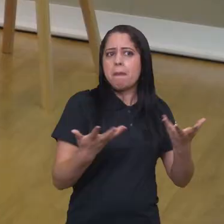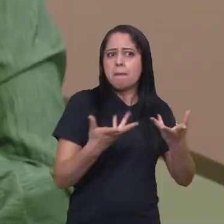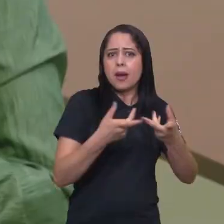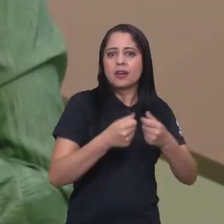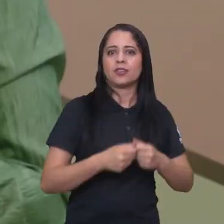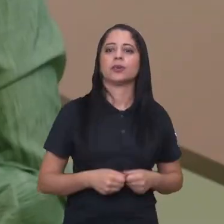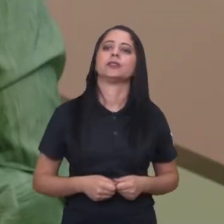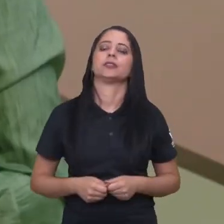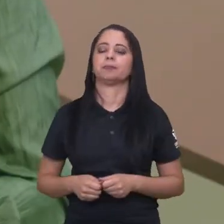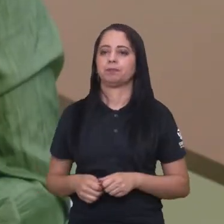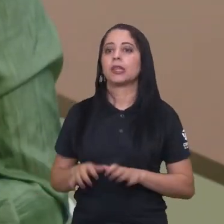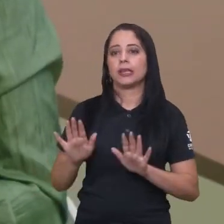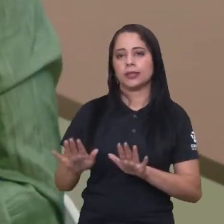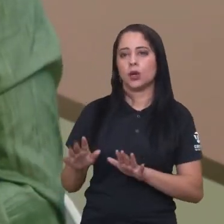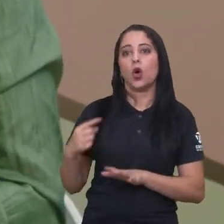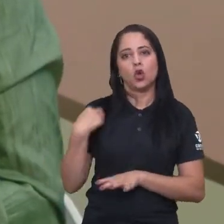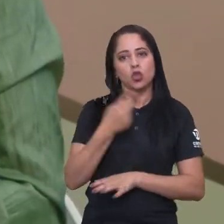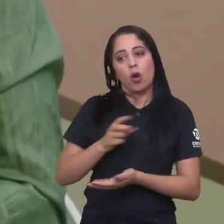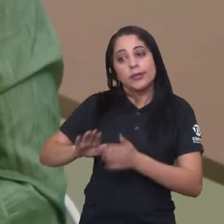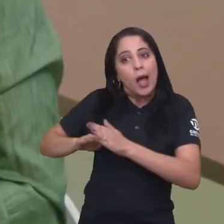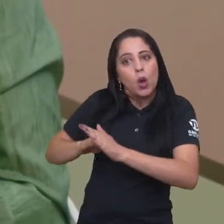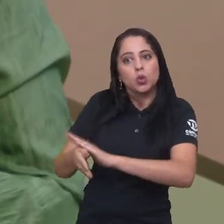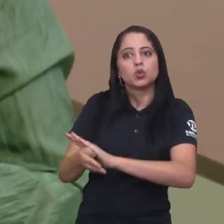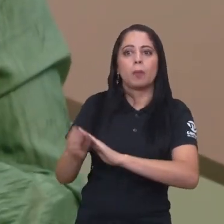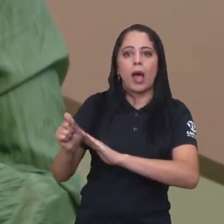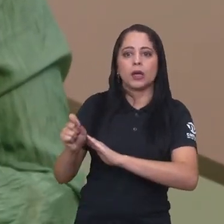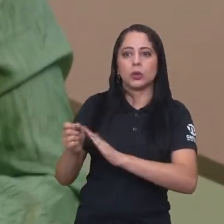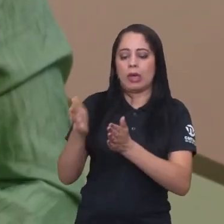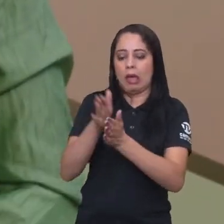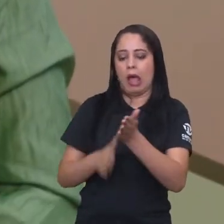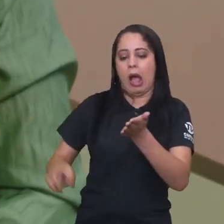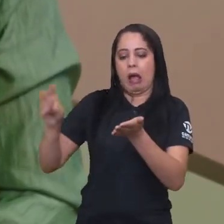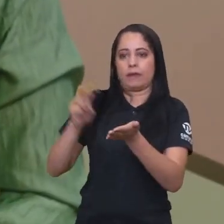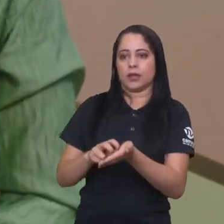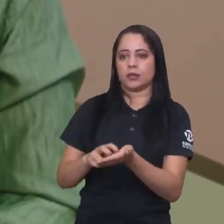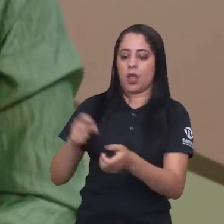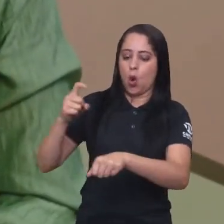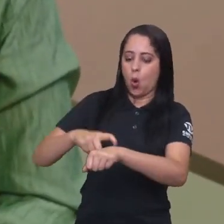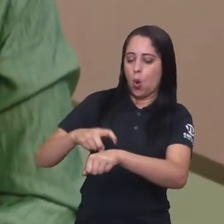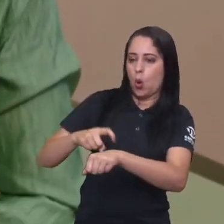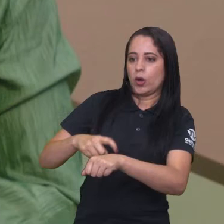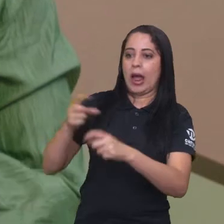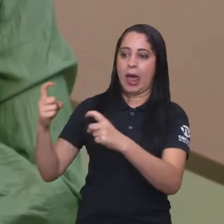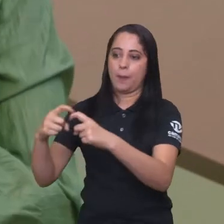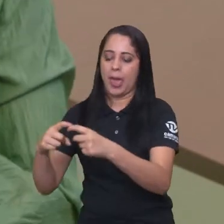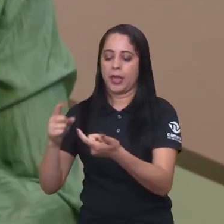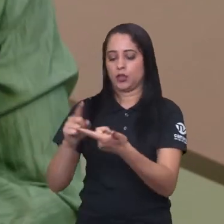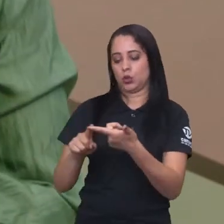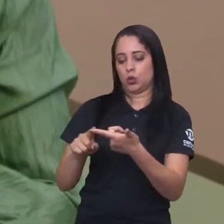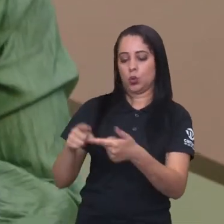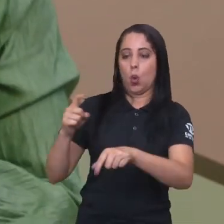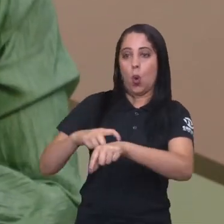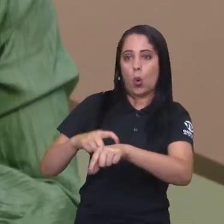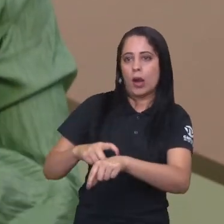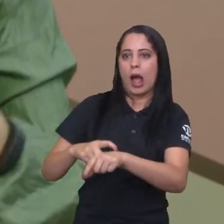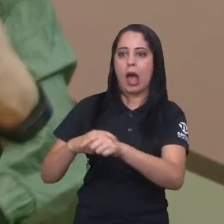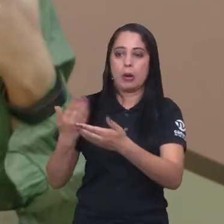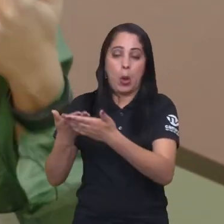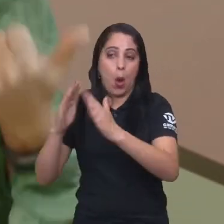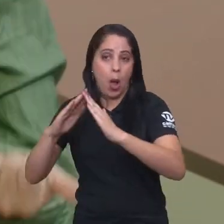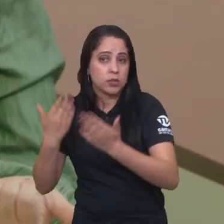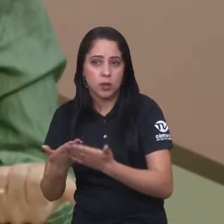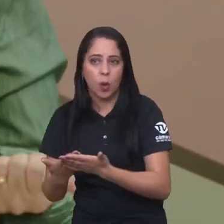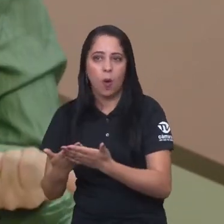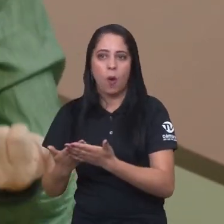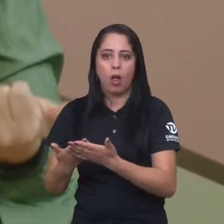e cuidar das nossas 7 saúdes, que são saúde física, mental, espiritual, social, familiar,